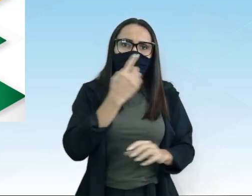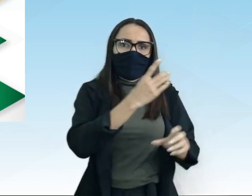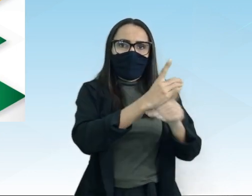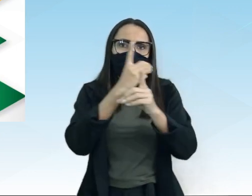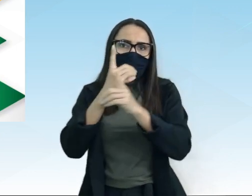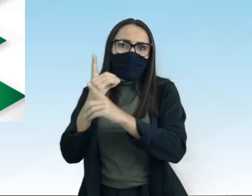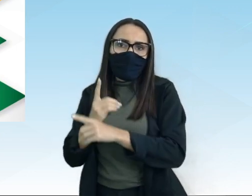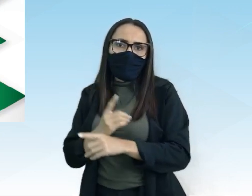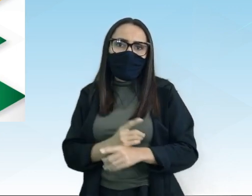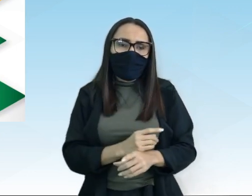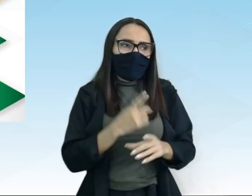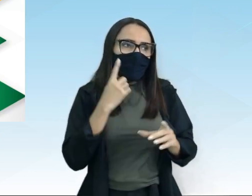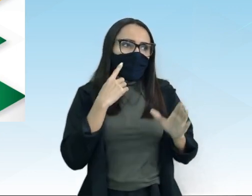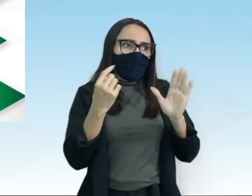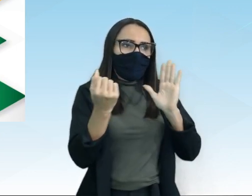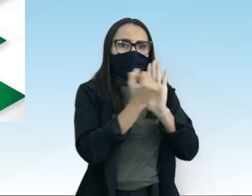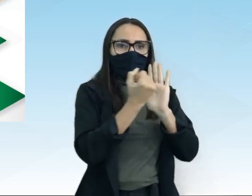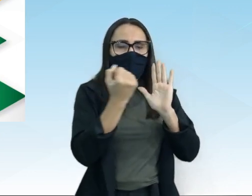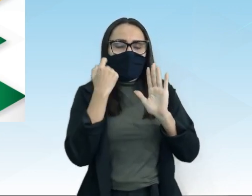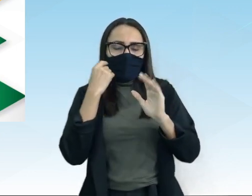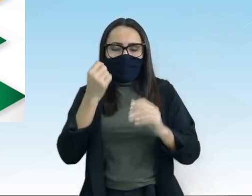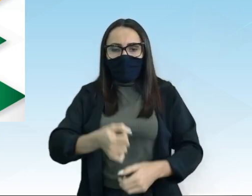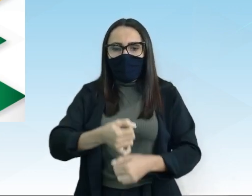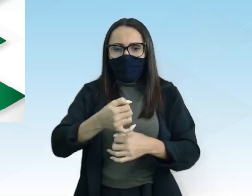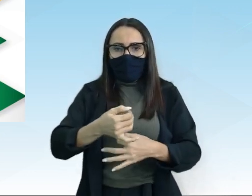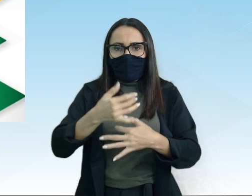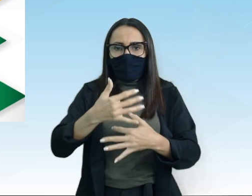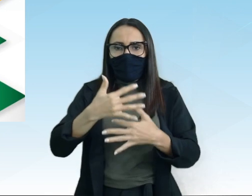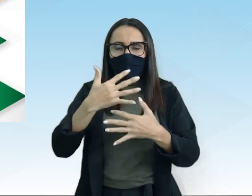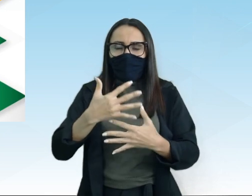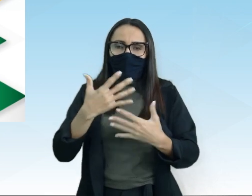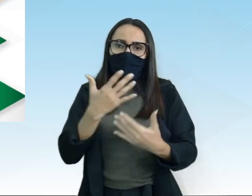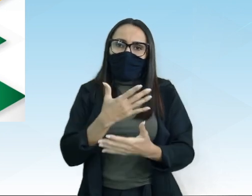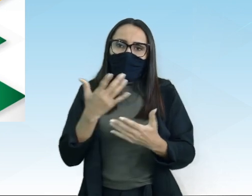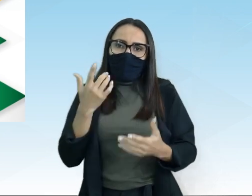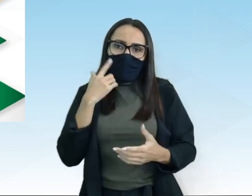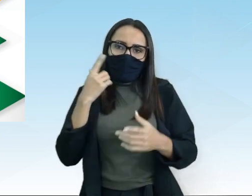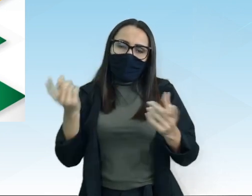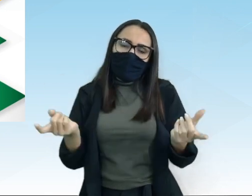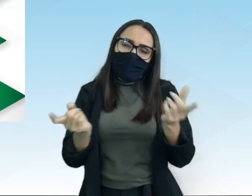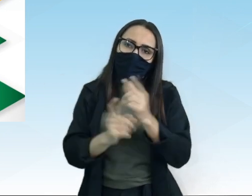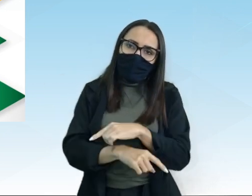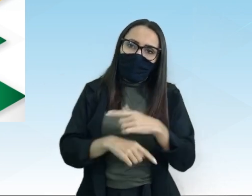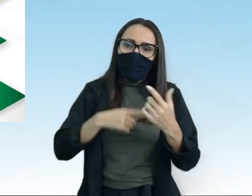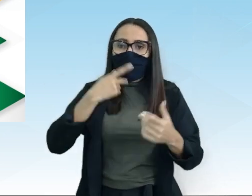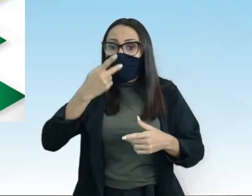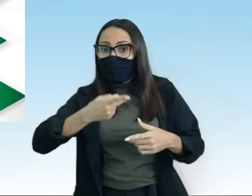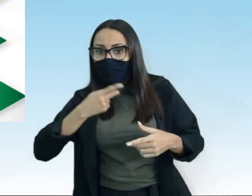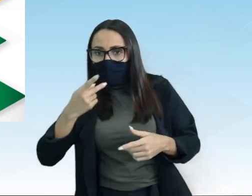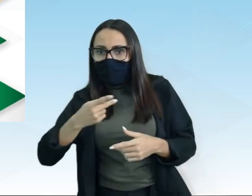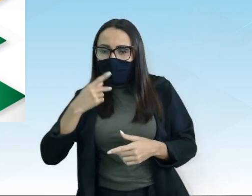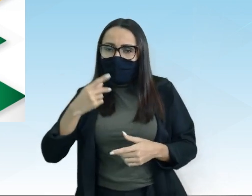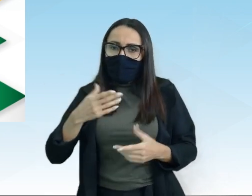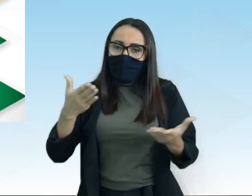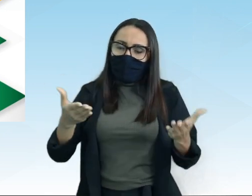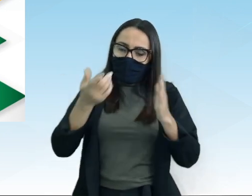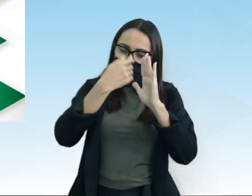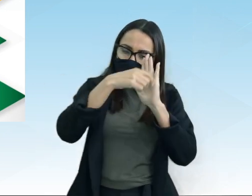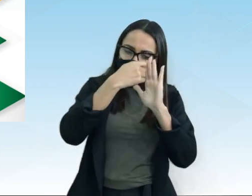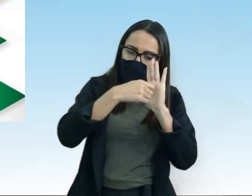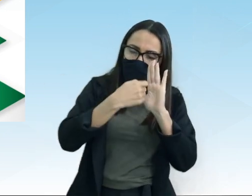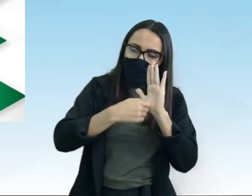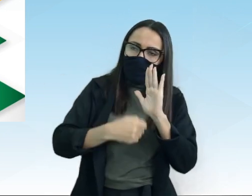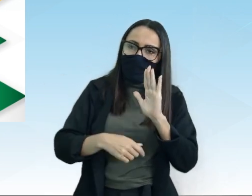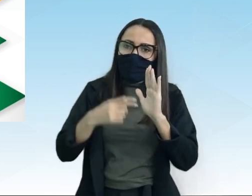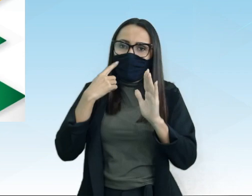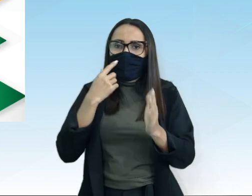encontramos marcas, certo, no chat, da oralidade, que é essa transposição da fala para a escrita, através